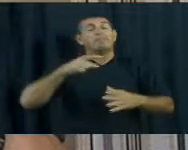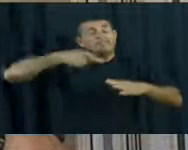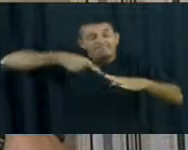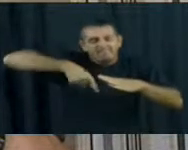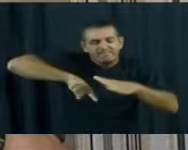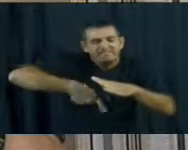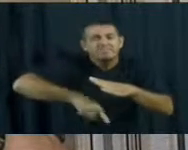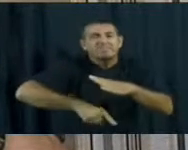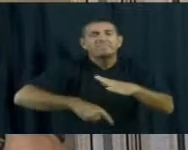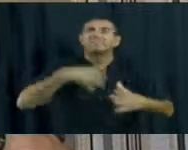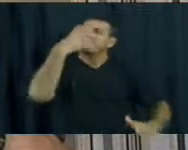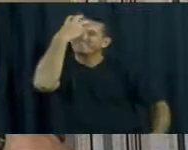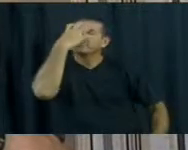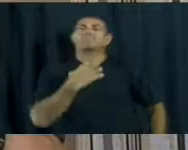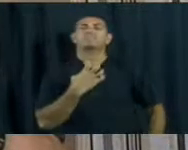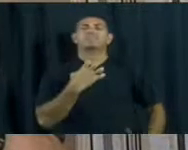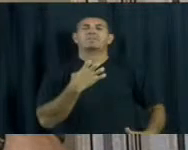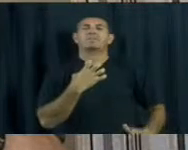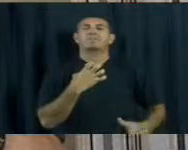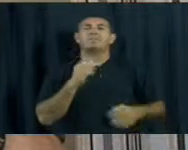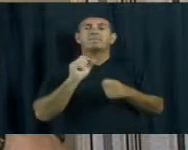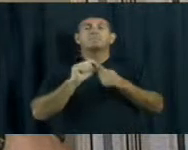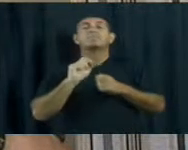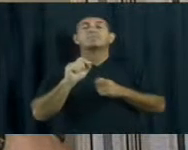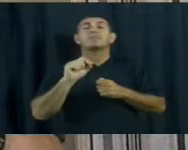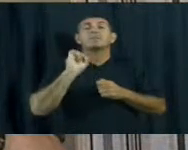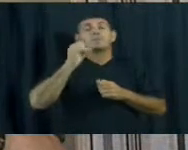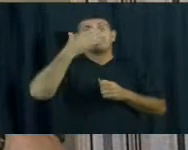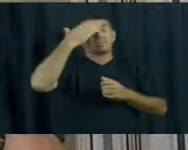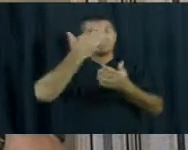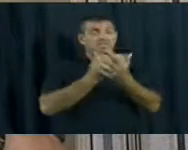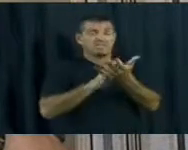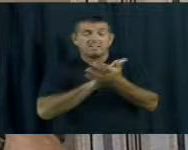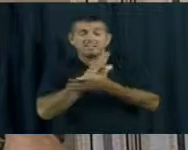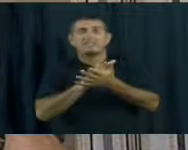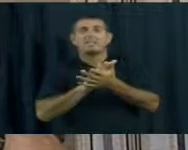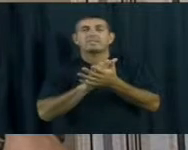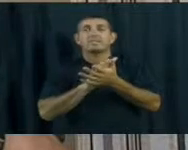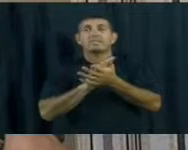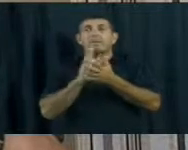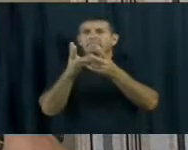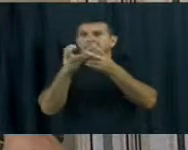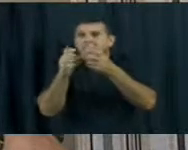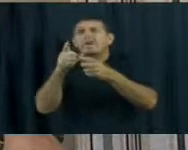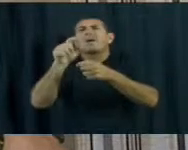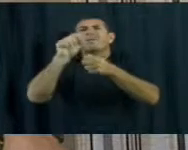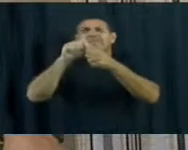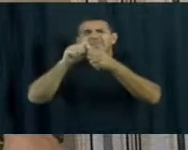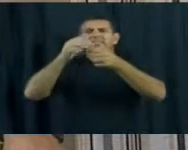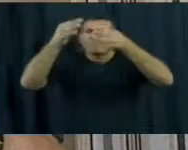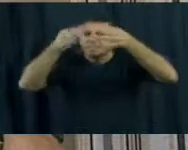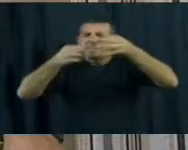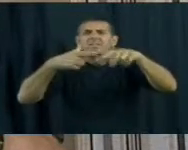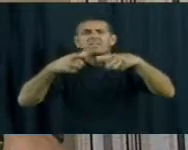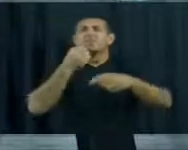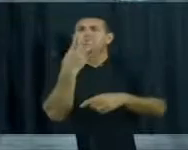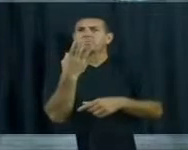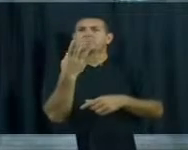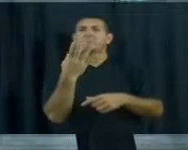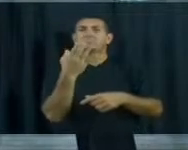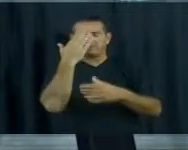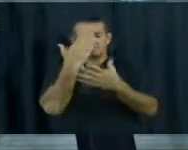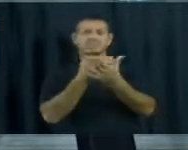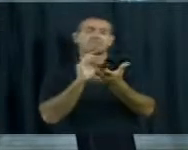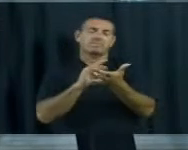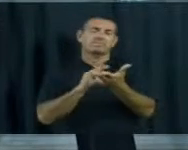árdua, porque você tem que fazer com que aqueles que não acreditaram venham acreditar em dias melhores. Ela fala